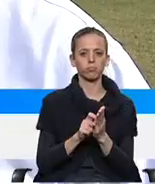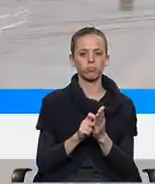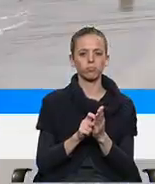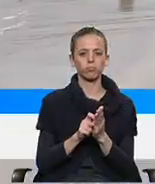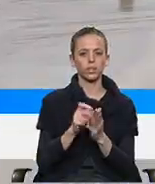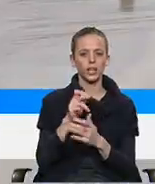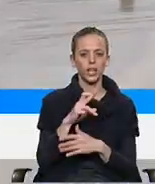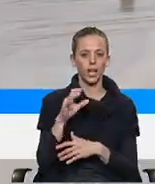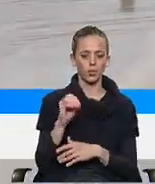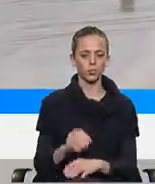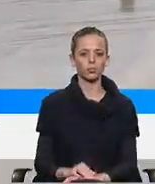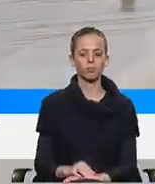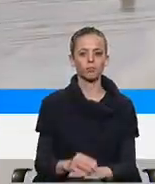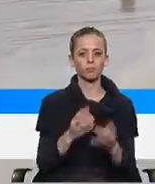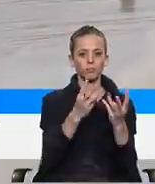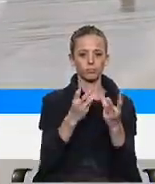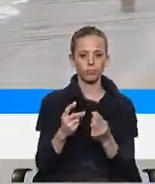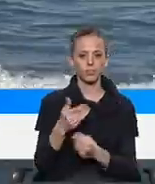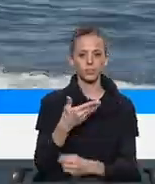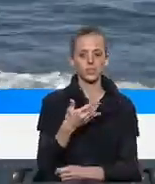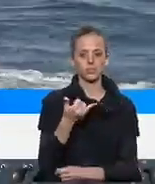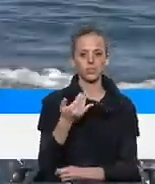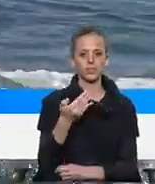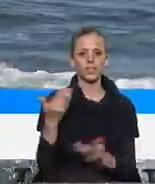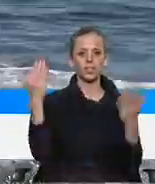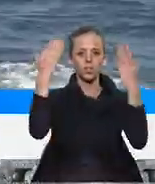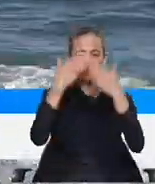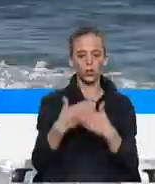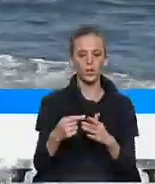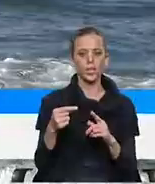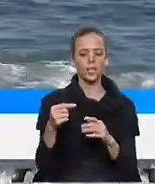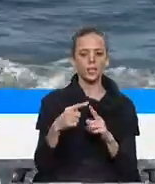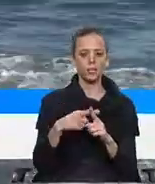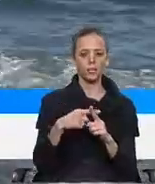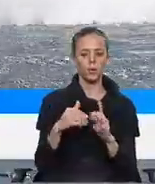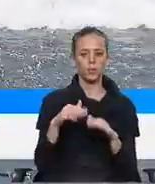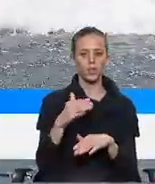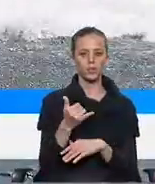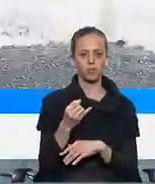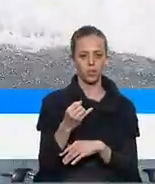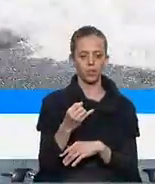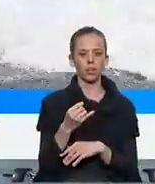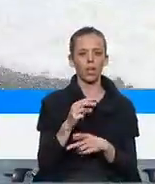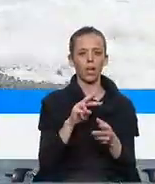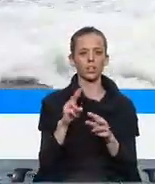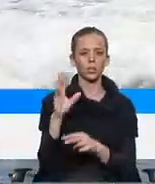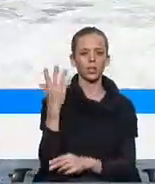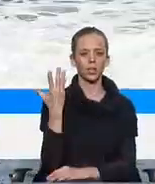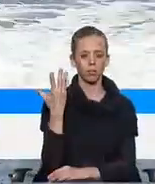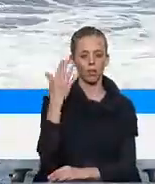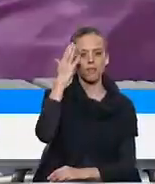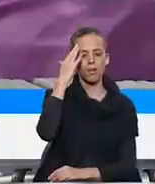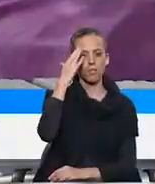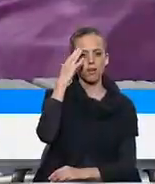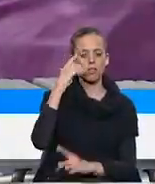Arieiro. Contabilizaram-se 127 noites com a temperatura mínima acima dos 20 graus. As alterações climáticas e a tendência para